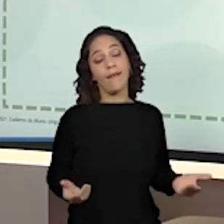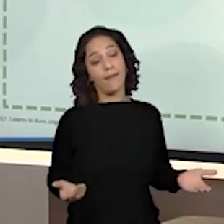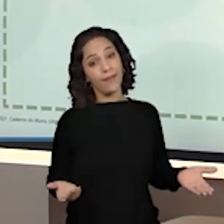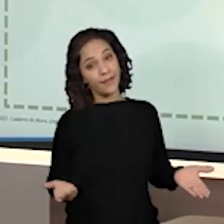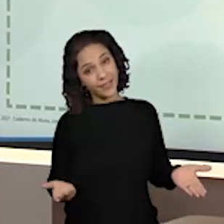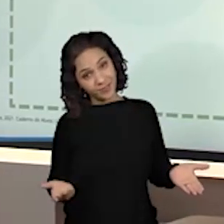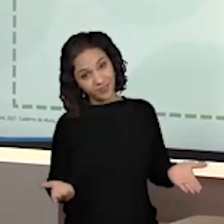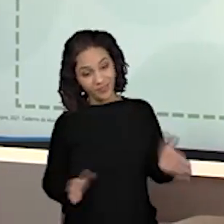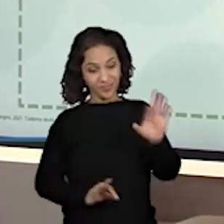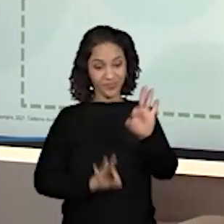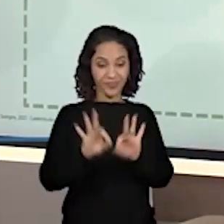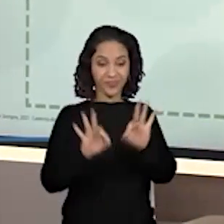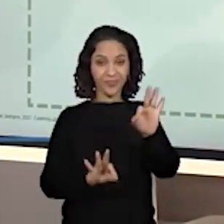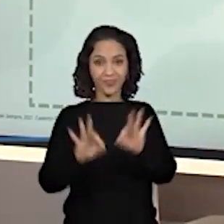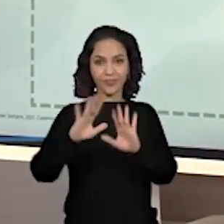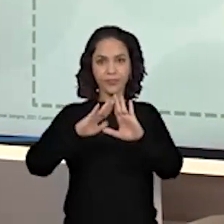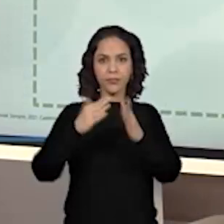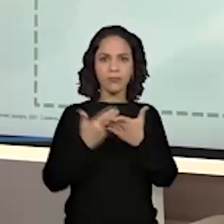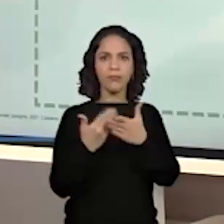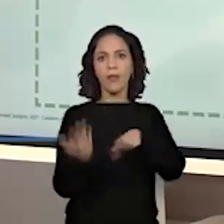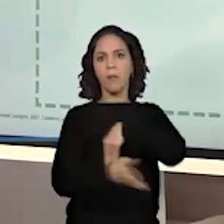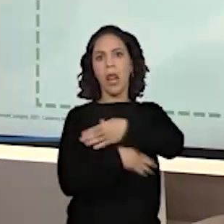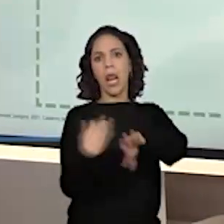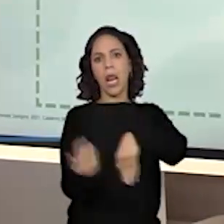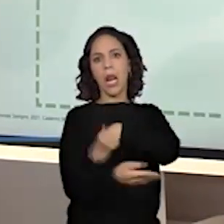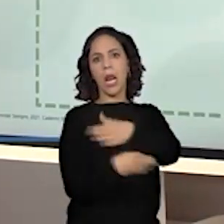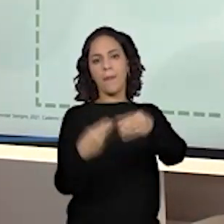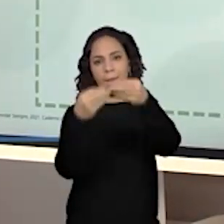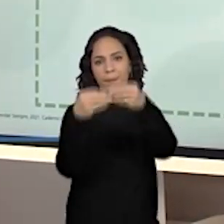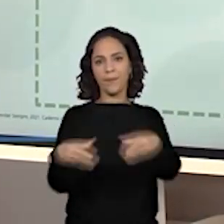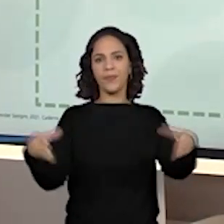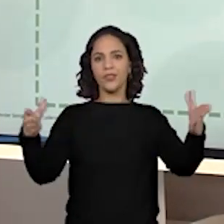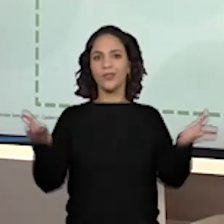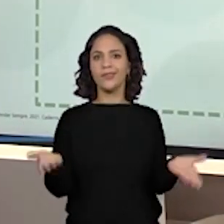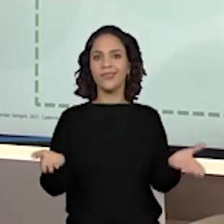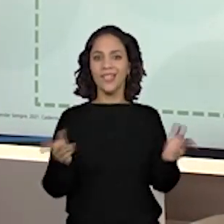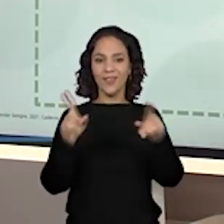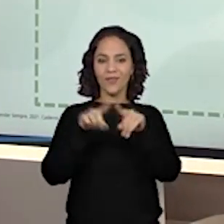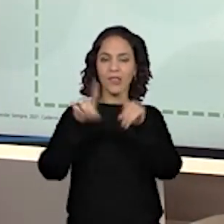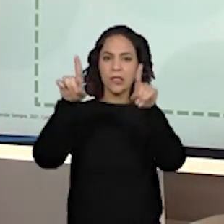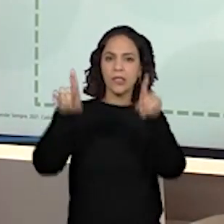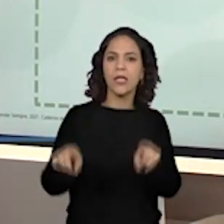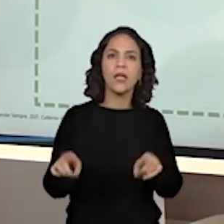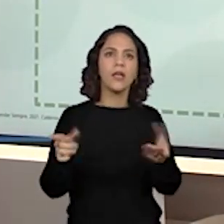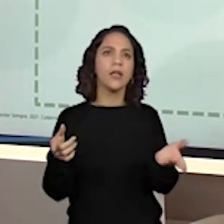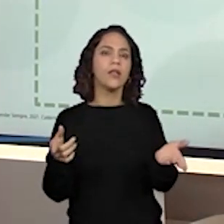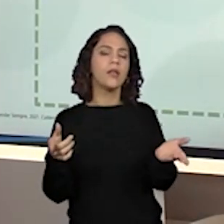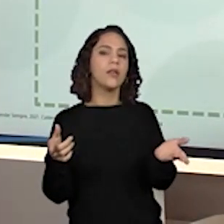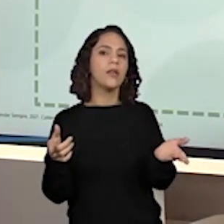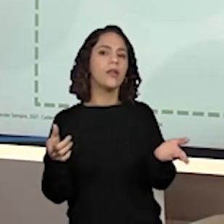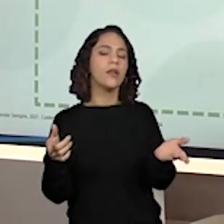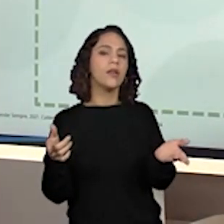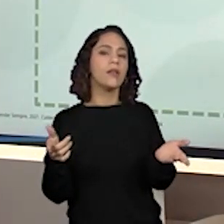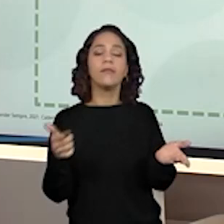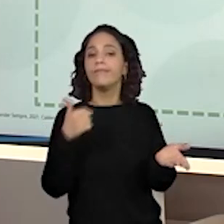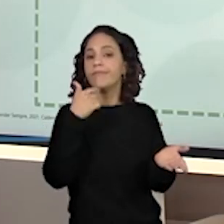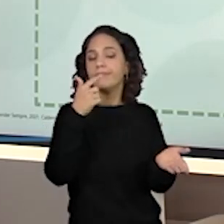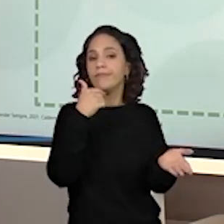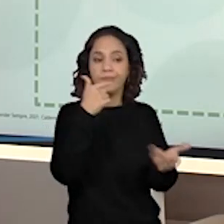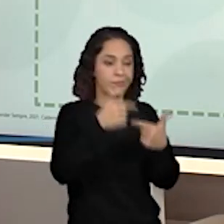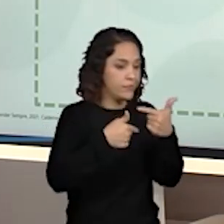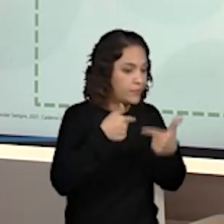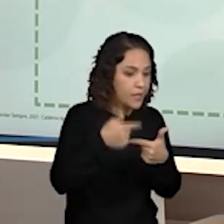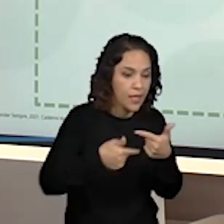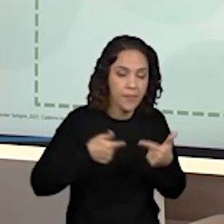A organização da escola pode ficar prejudicada, os funcionários podem não dar conta, podem